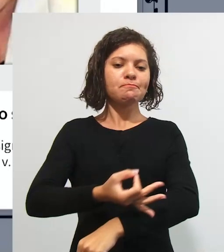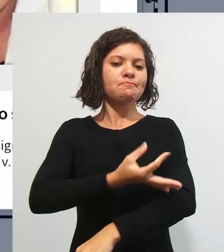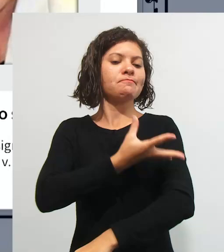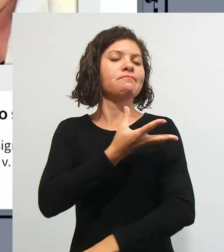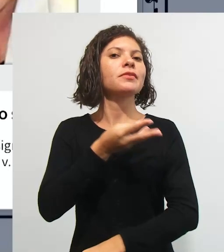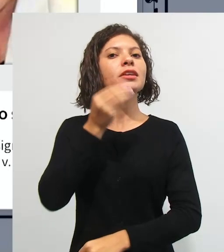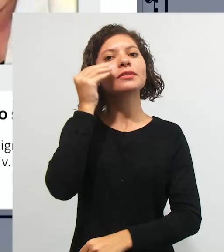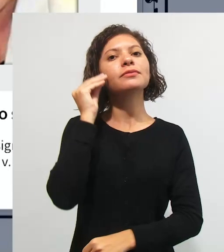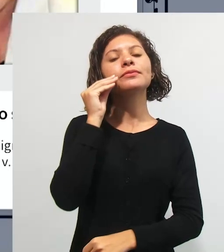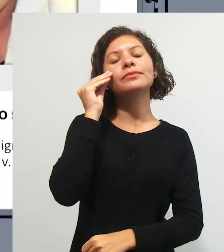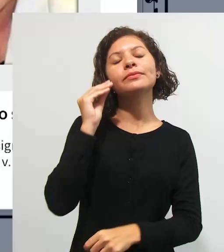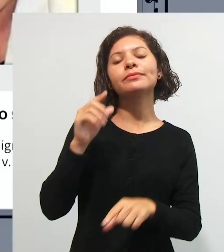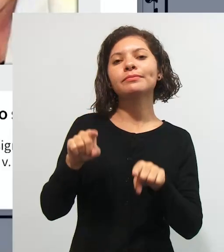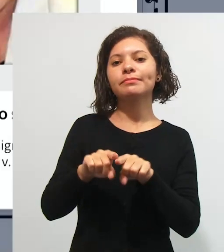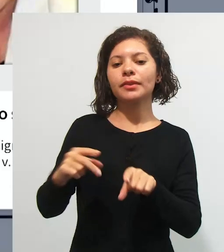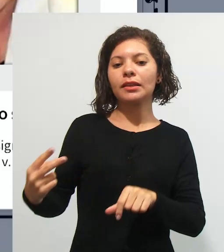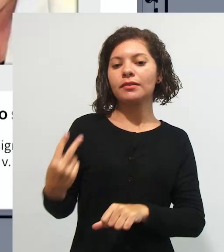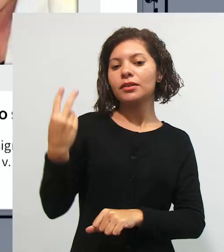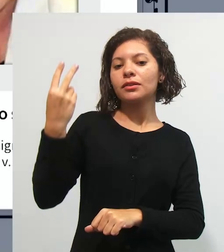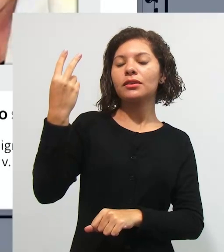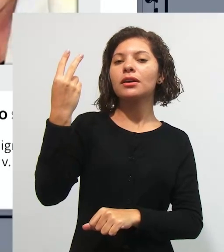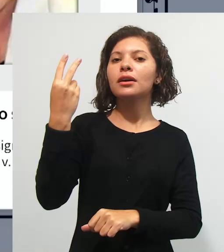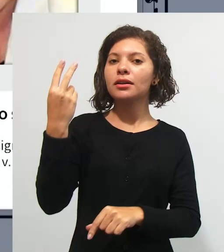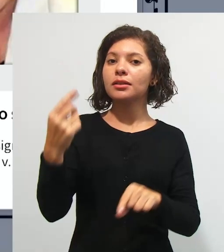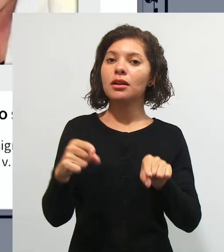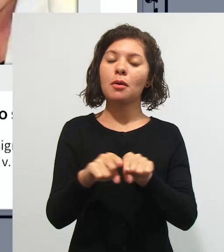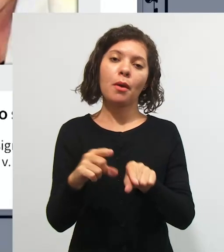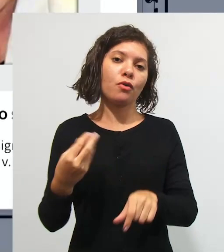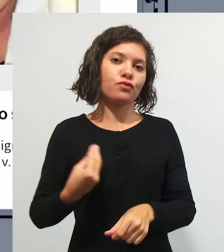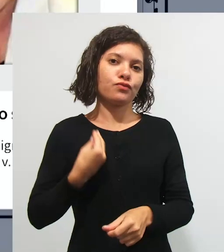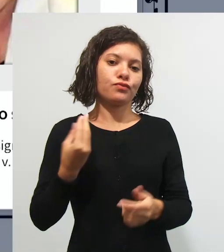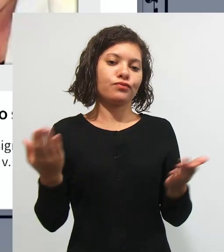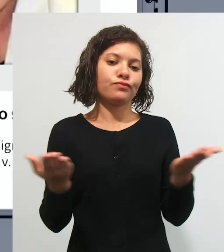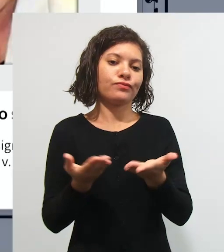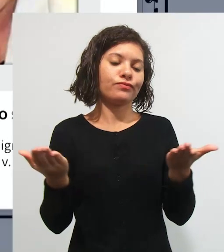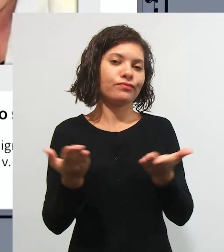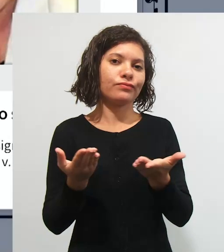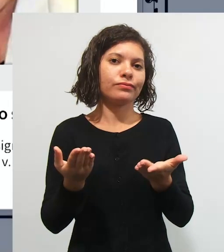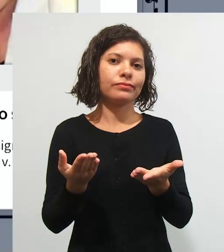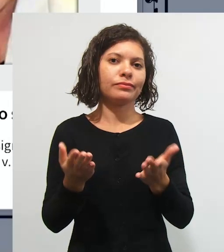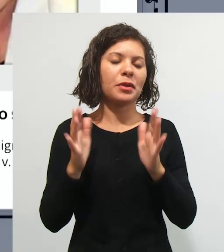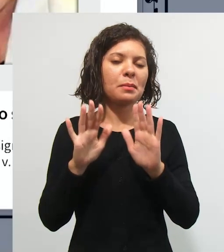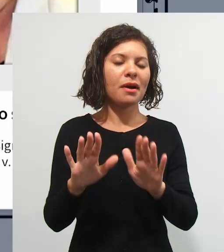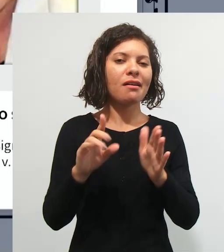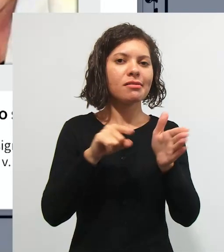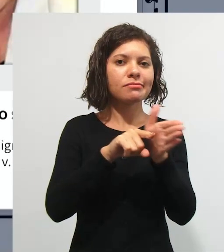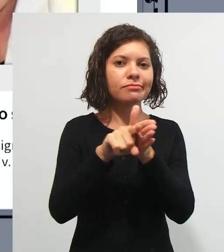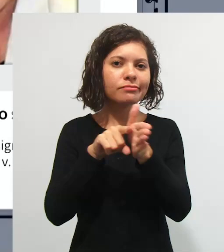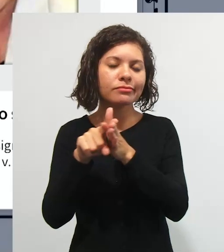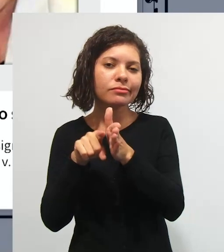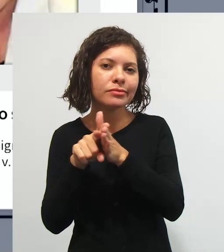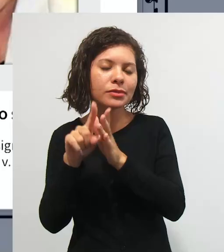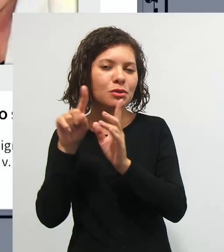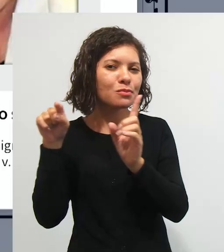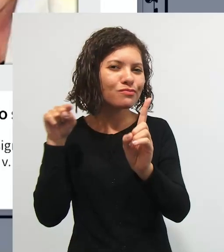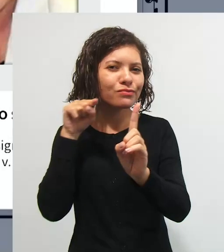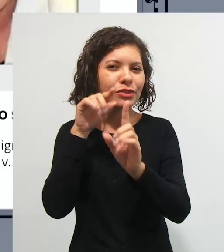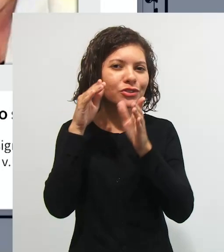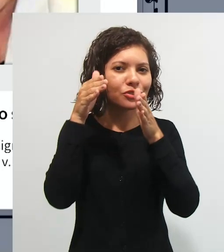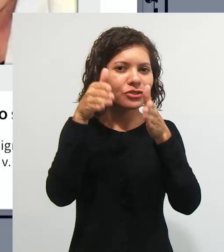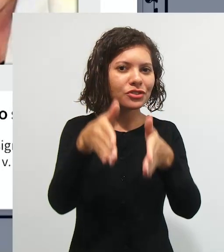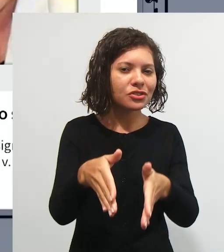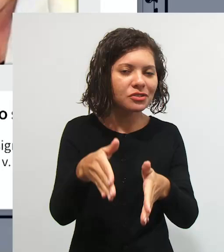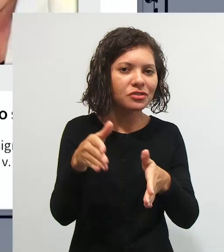e a realidade. O que não é verdade em pesquisas mais objetivas e nas áreas das exatas,